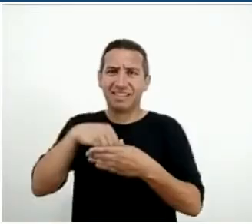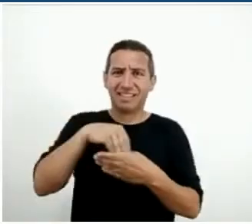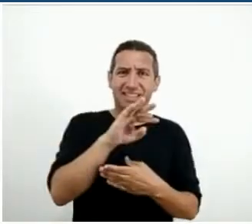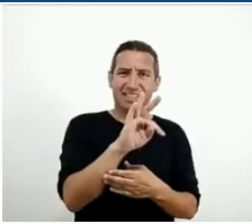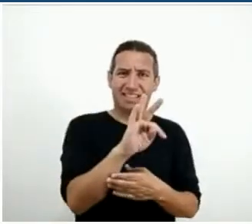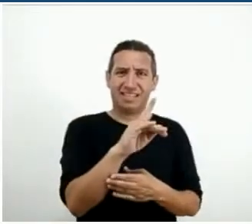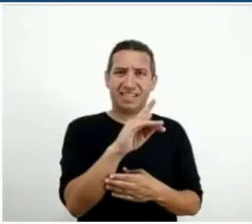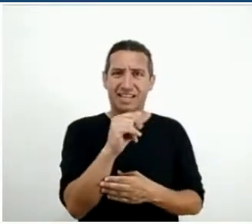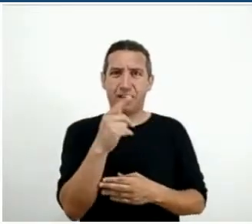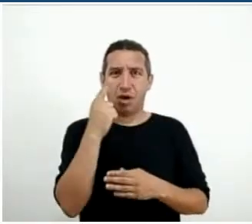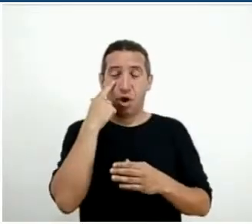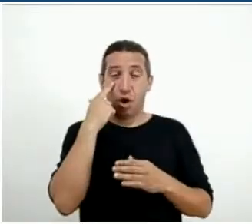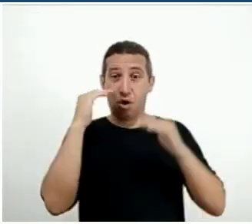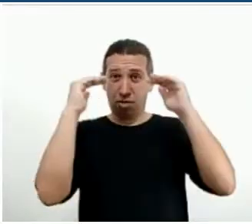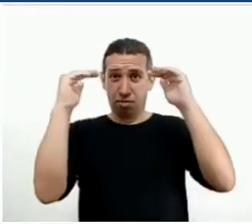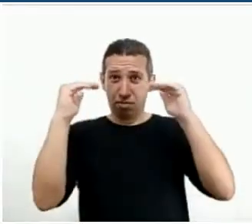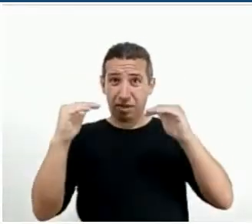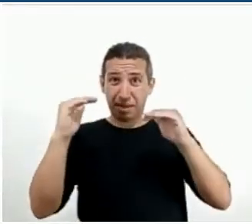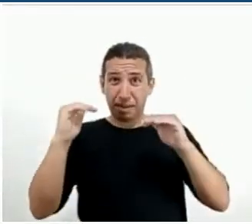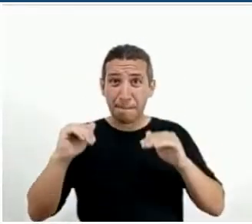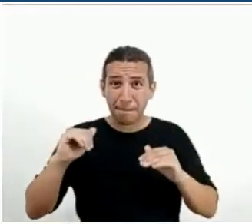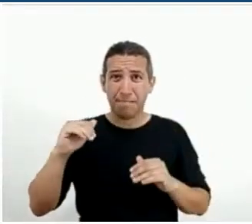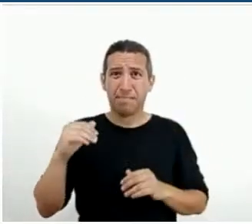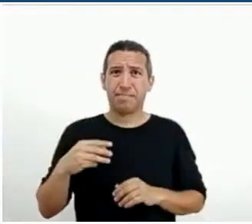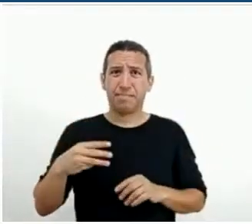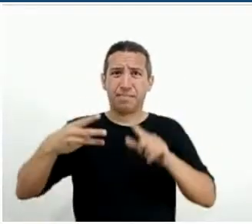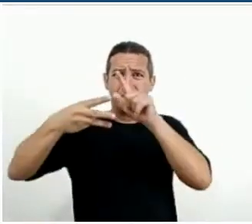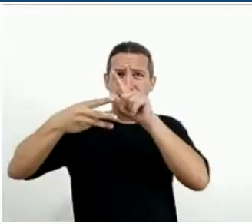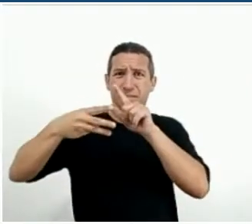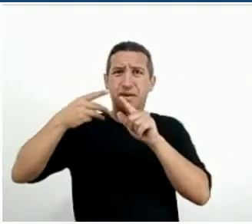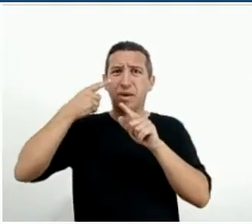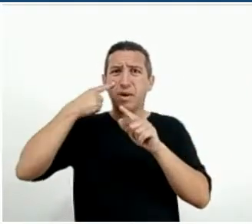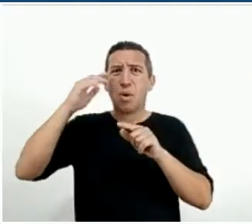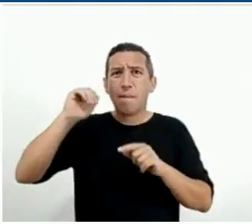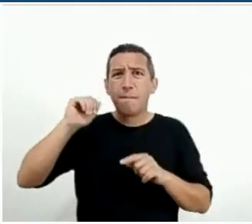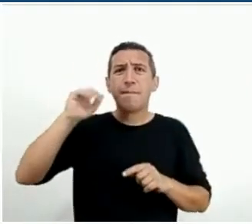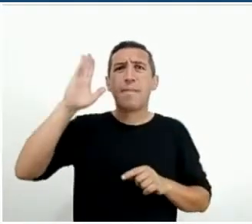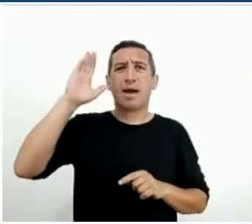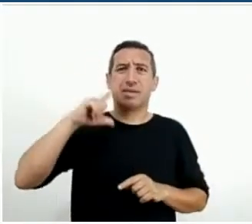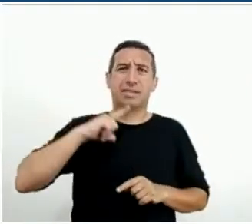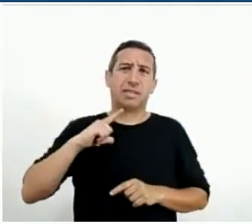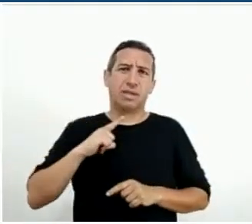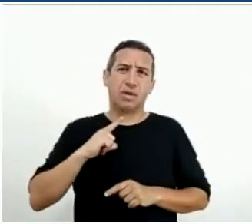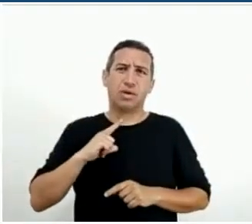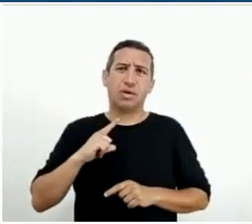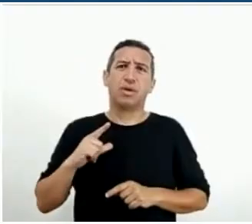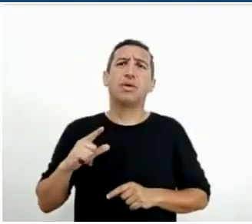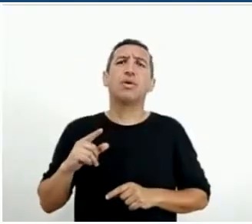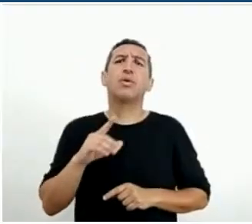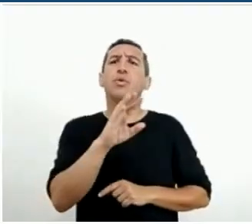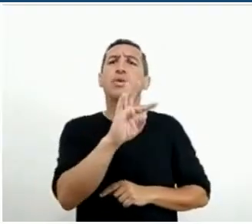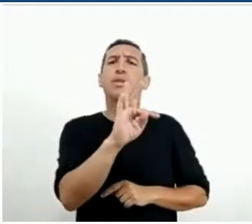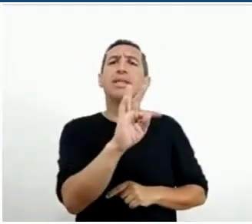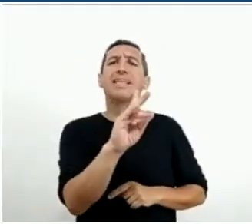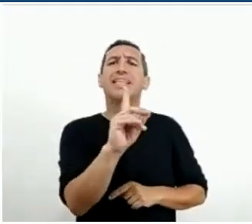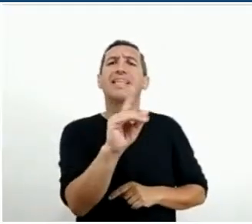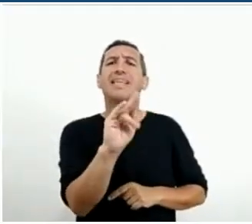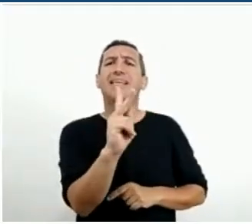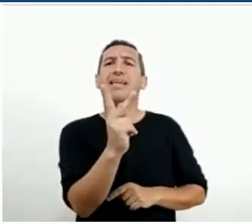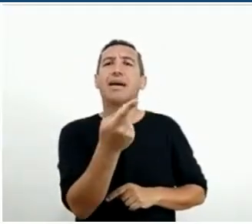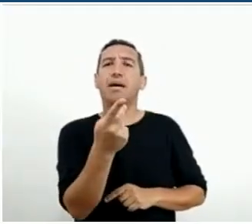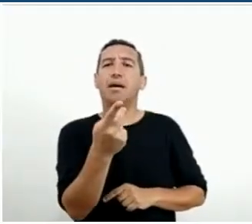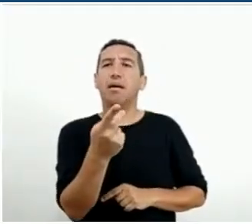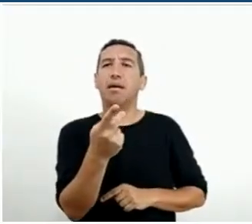muito deles, mas os 3 mostram que o predominante da forma do TDAH é a forma desatenta. Só